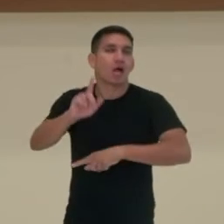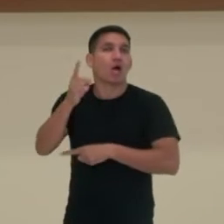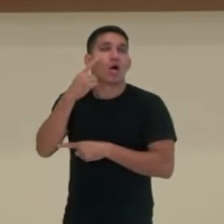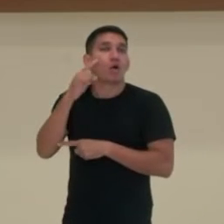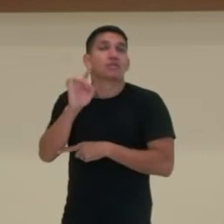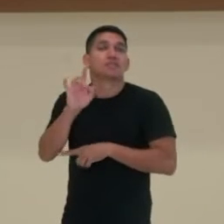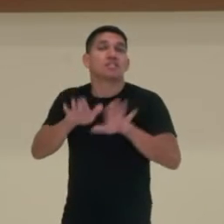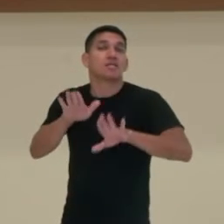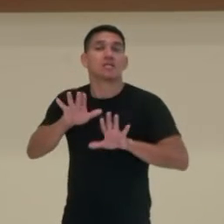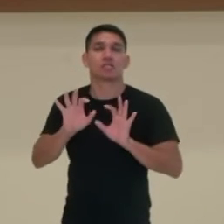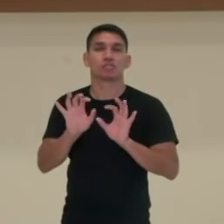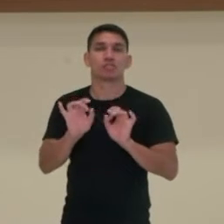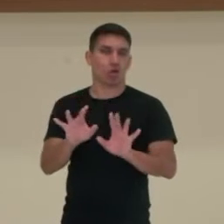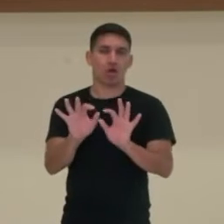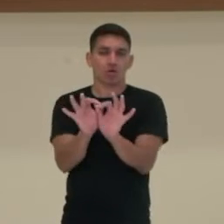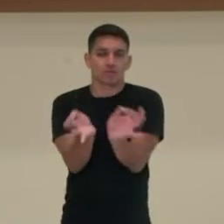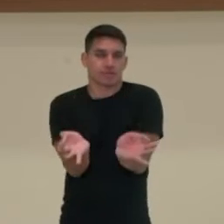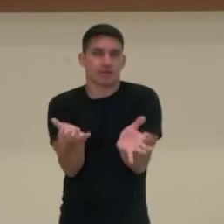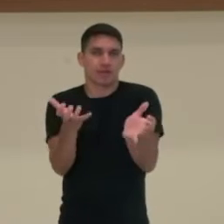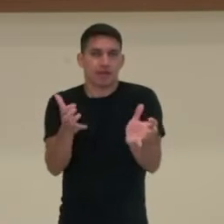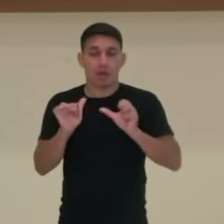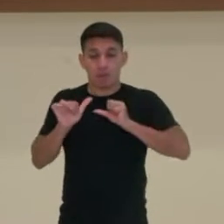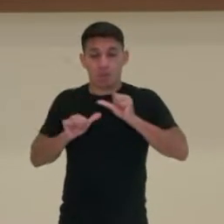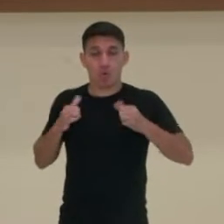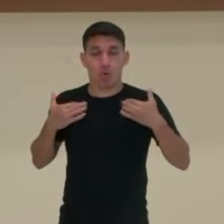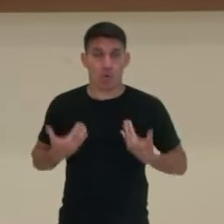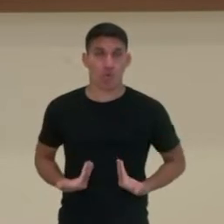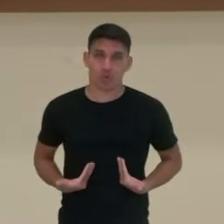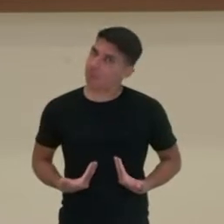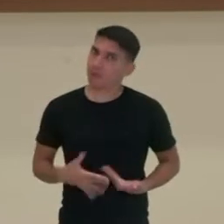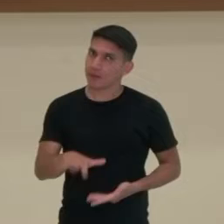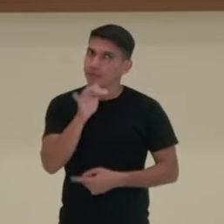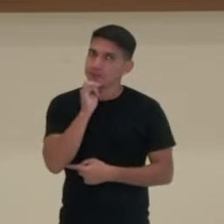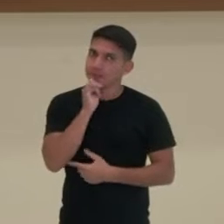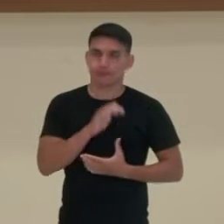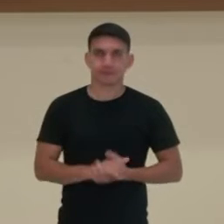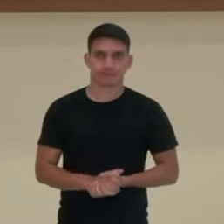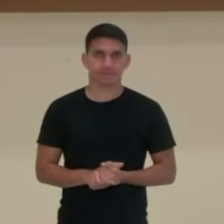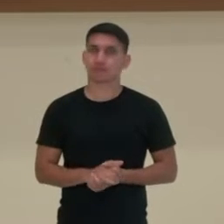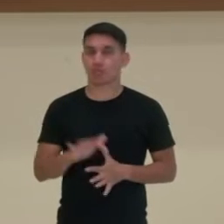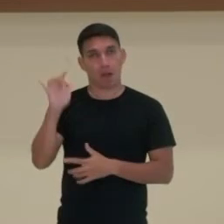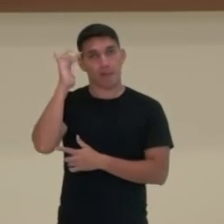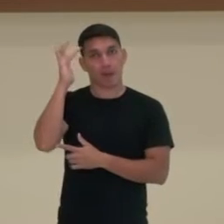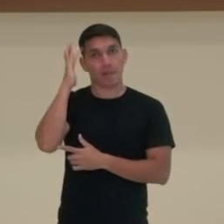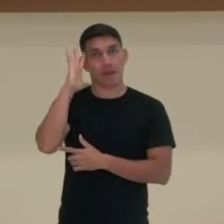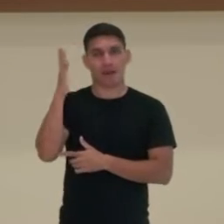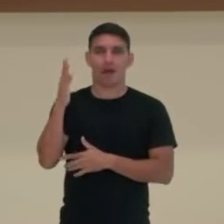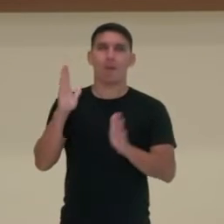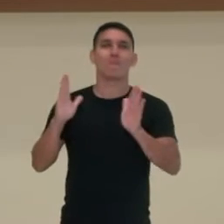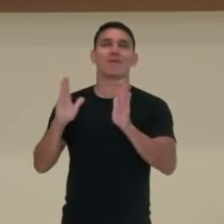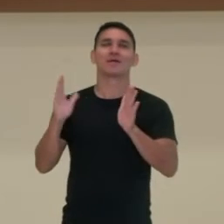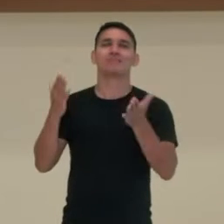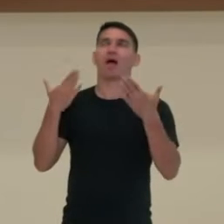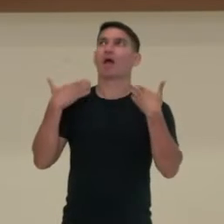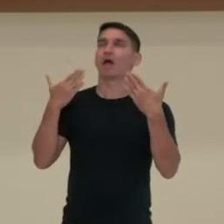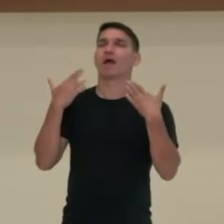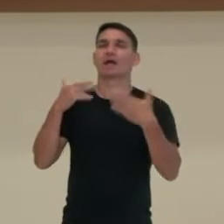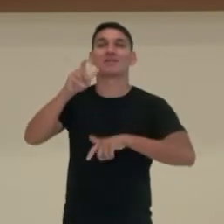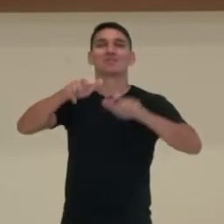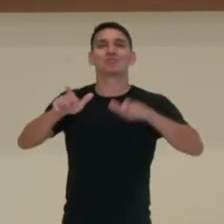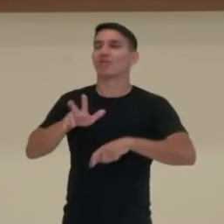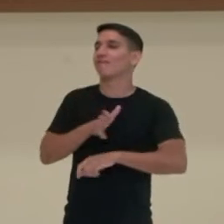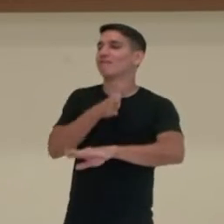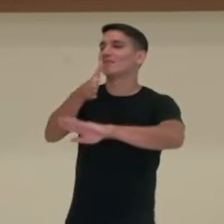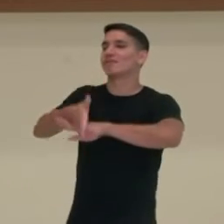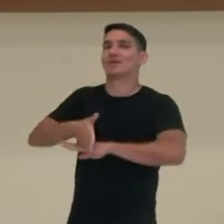simplesmente para que ela tenha uma modificação corporal. Por exemplo, vamos pensar no verão, né? Quando as pessoas vão para a praia,